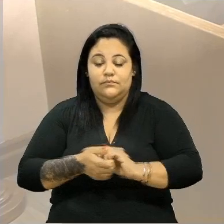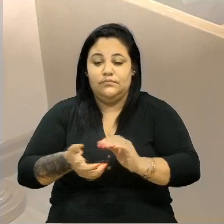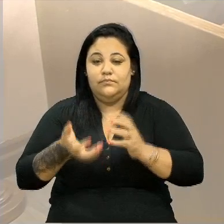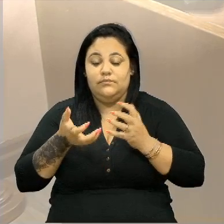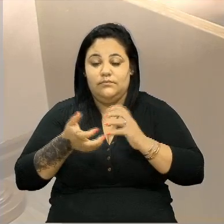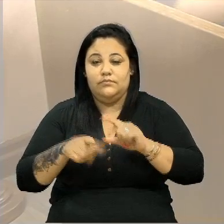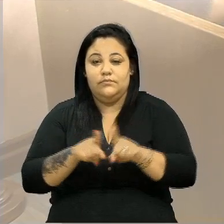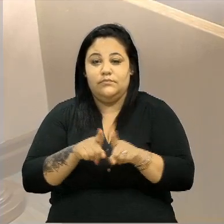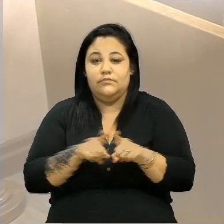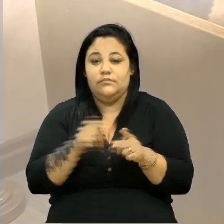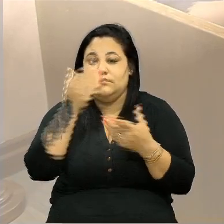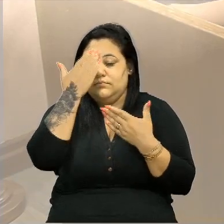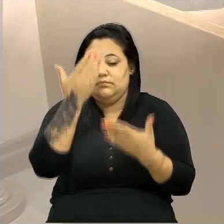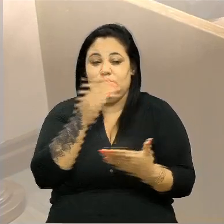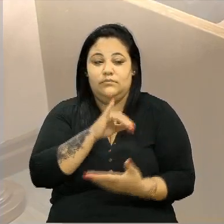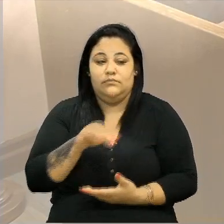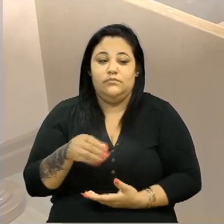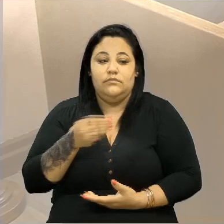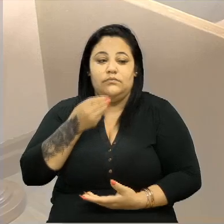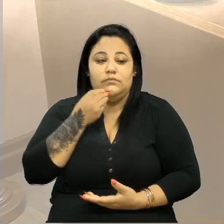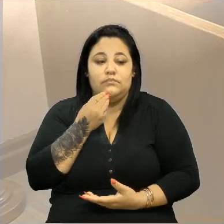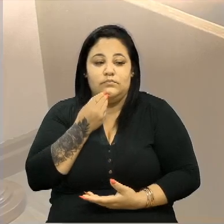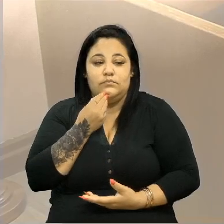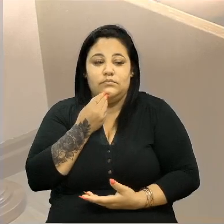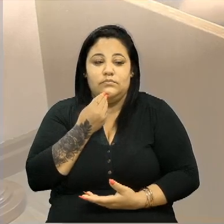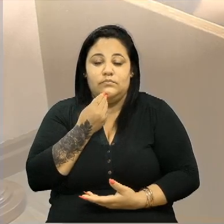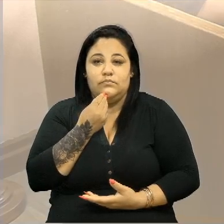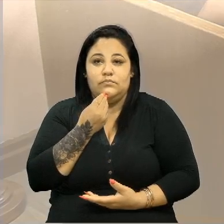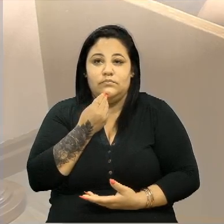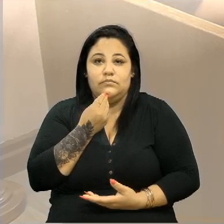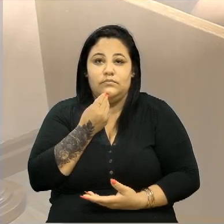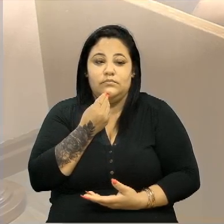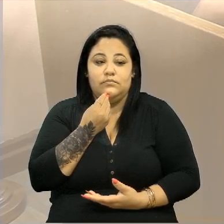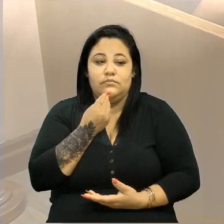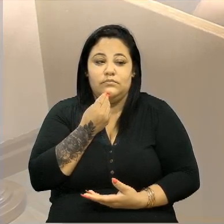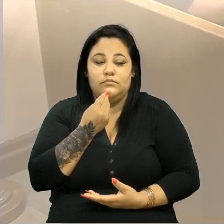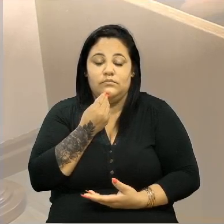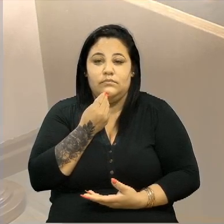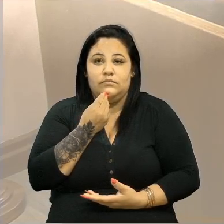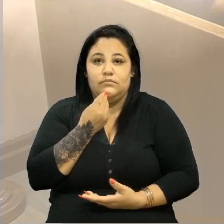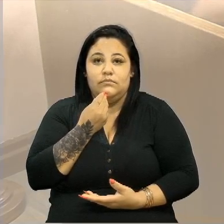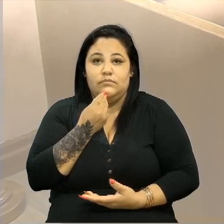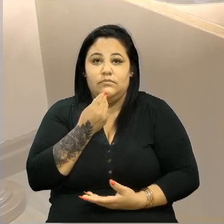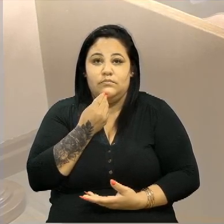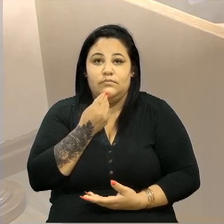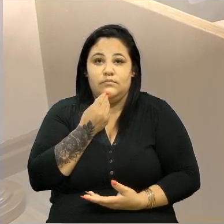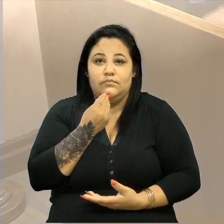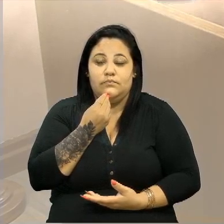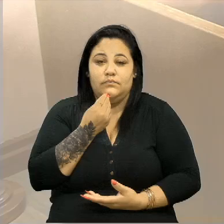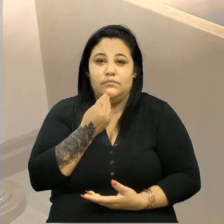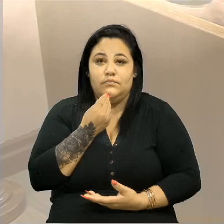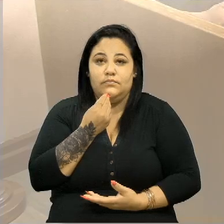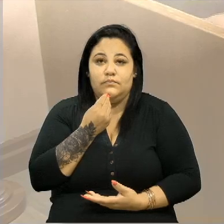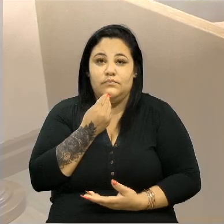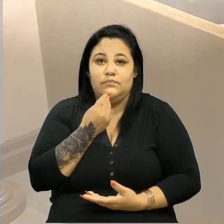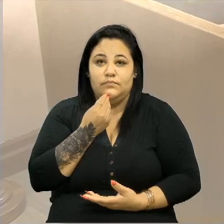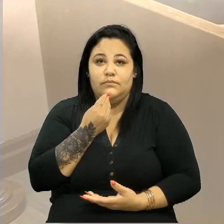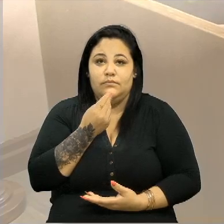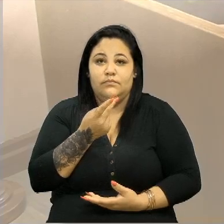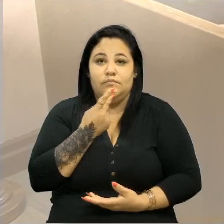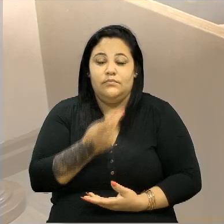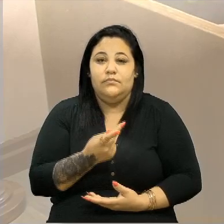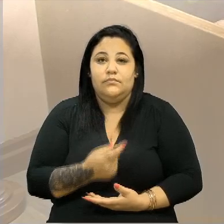também de agradecer a oportunidade que foi dada para que o Corpo de Bombeiros pudesse aqui estar presente e se manifestar. É sempre um prazer